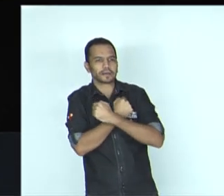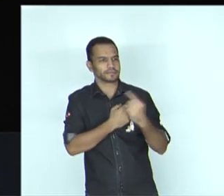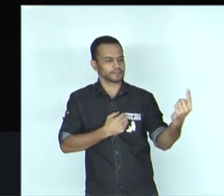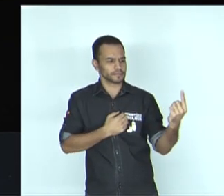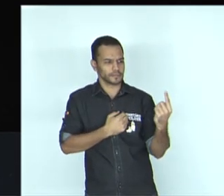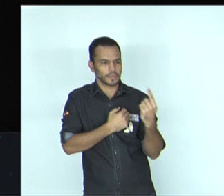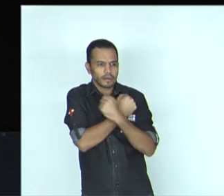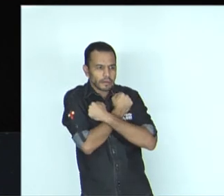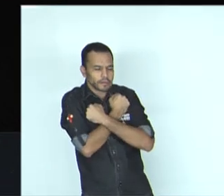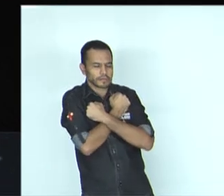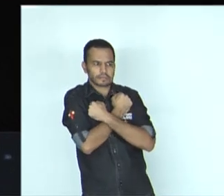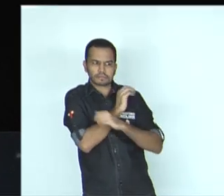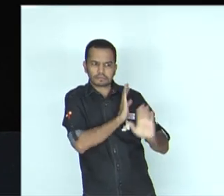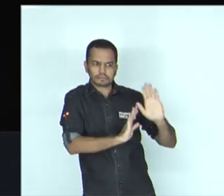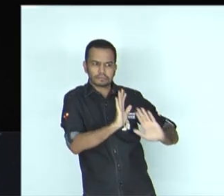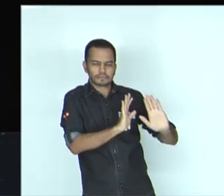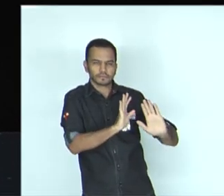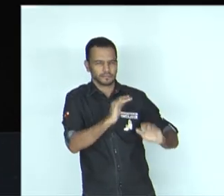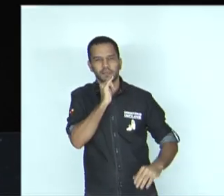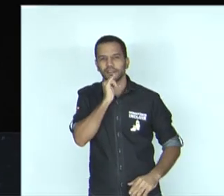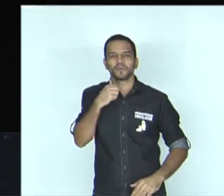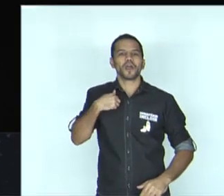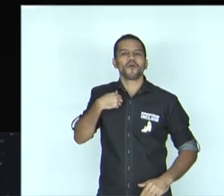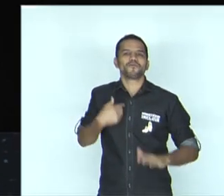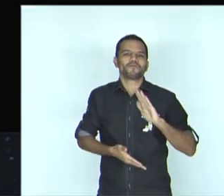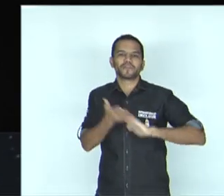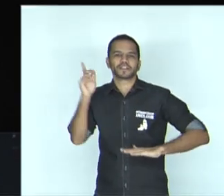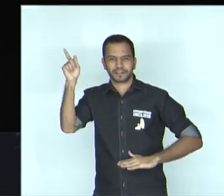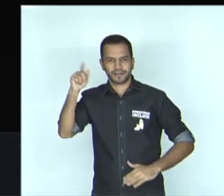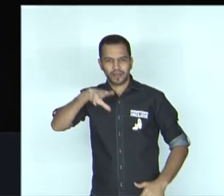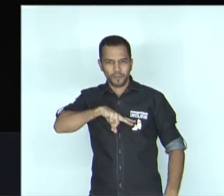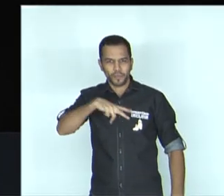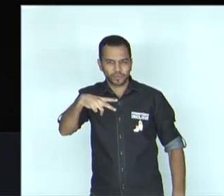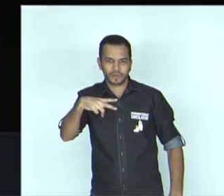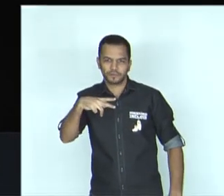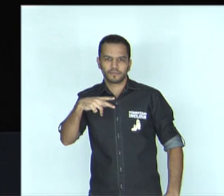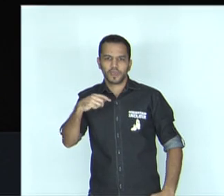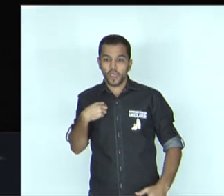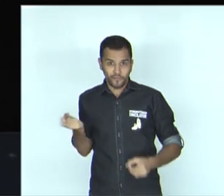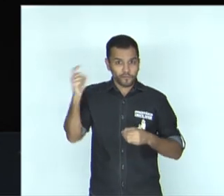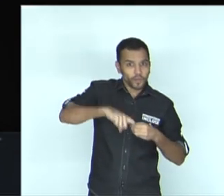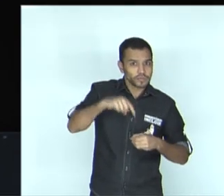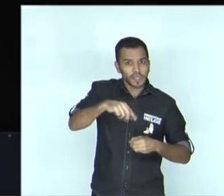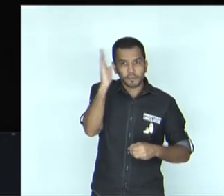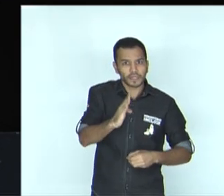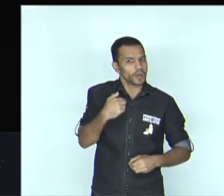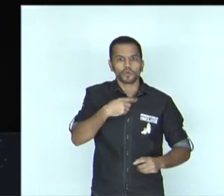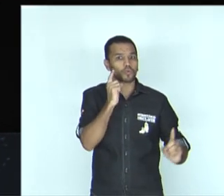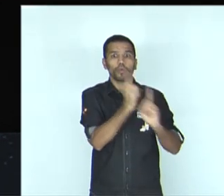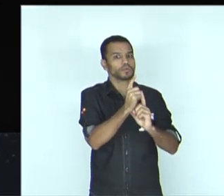Portugal... No final de março, eu estou até hoje sem ver meus pais. Eu não estou podendo ver meu pai e minha